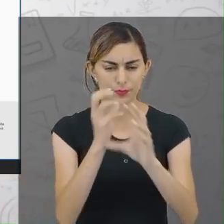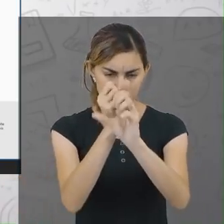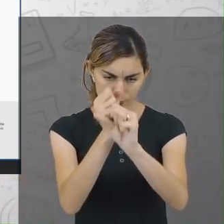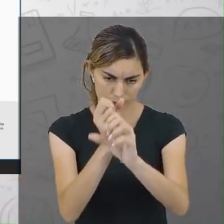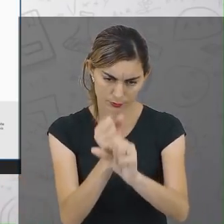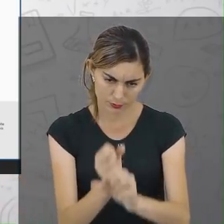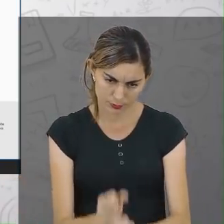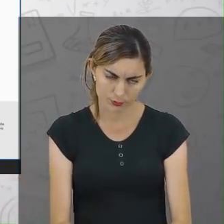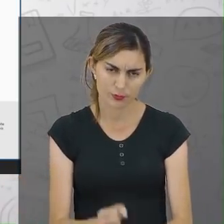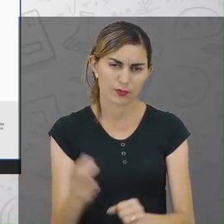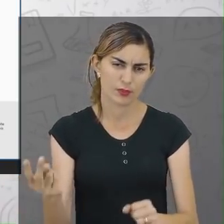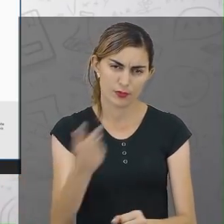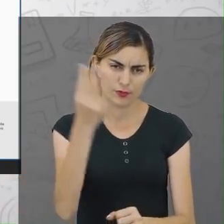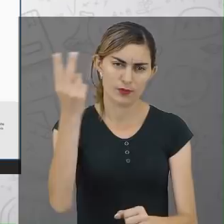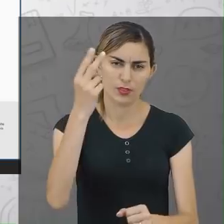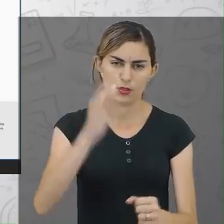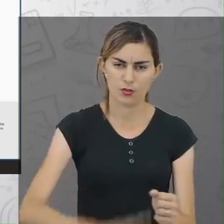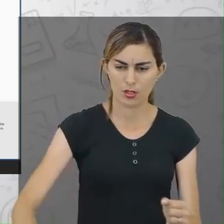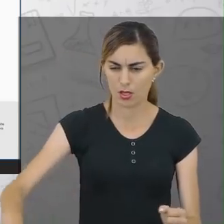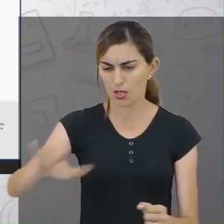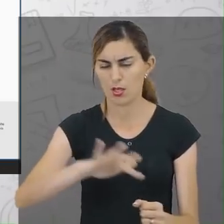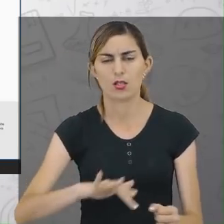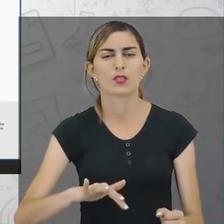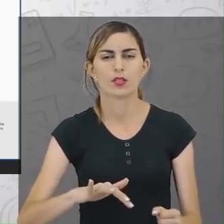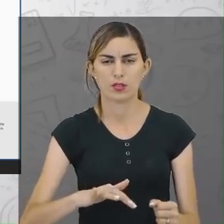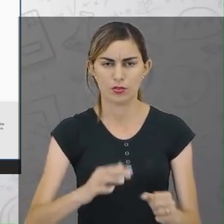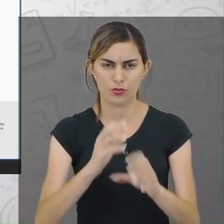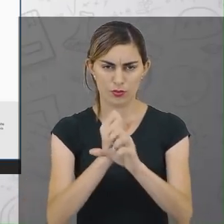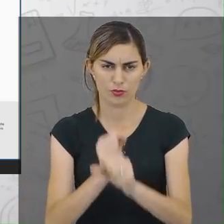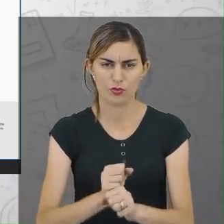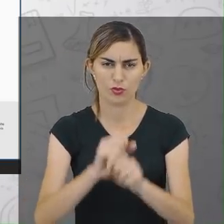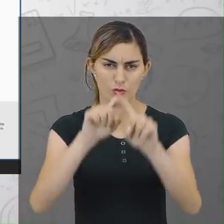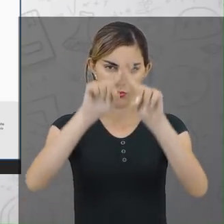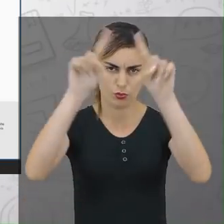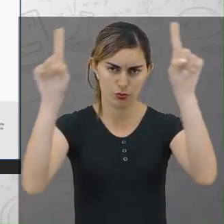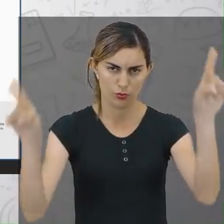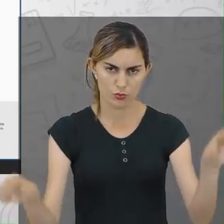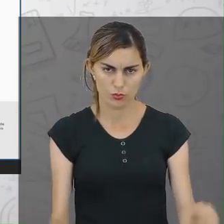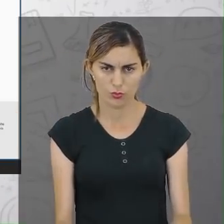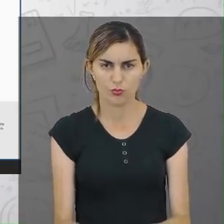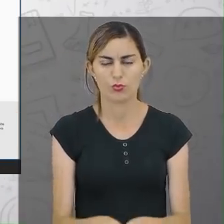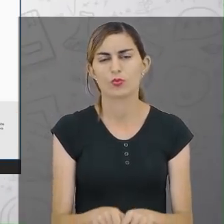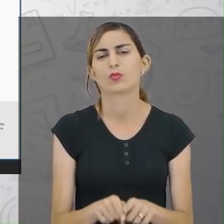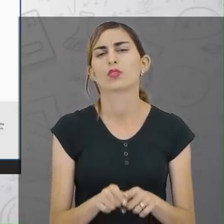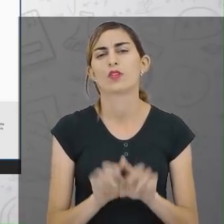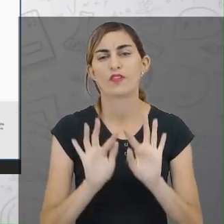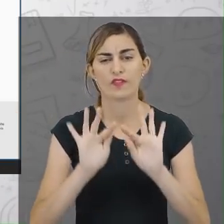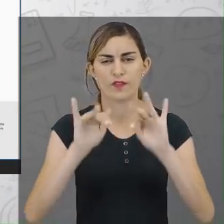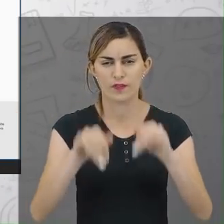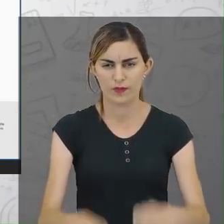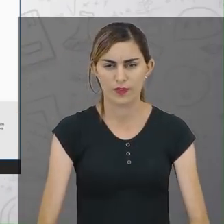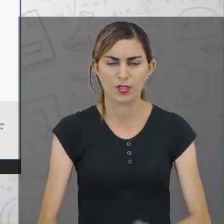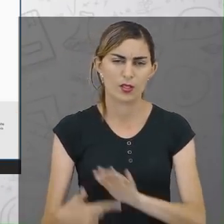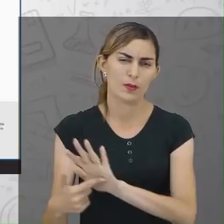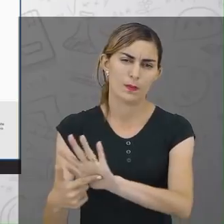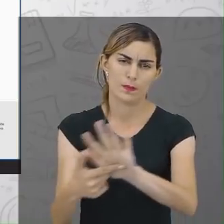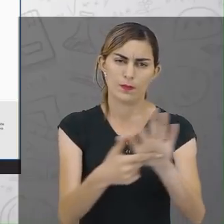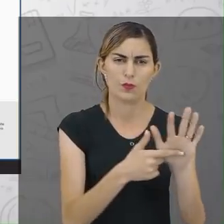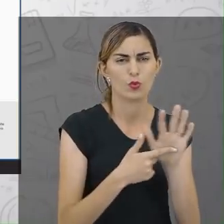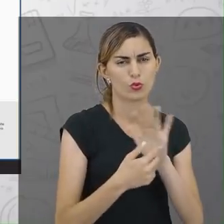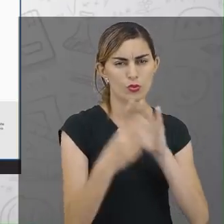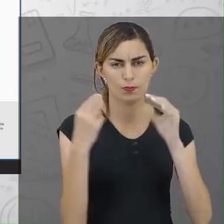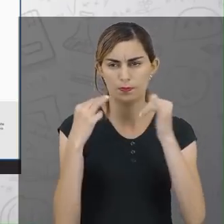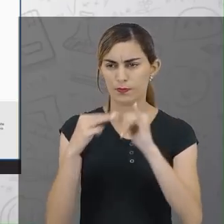e calcula o valor da variável área com a fórmula da área do círculo. Por fim, ele exibe